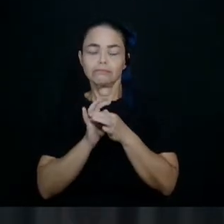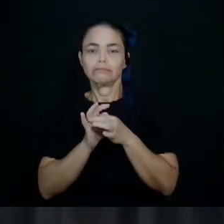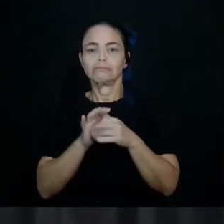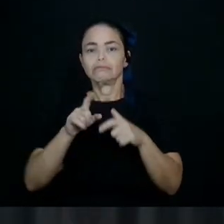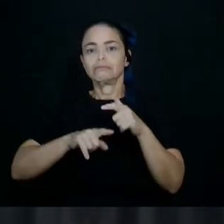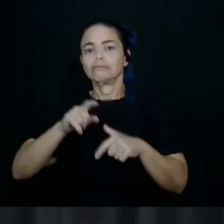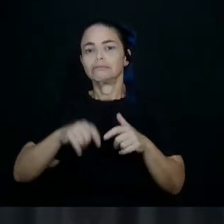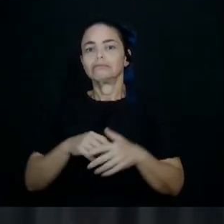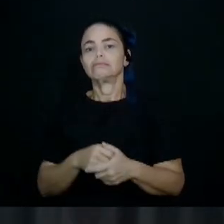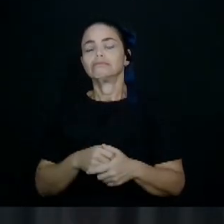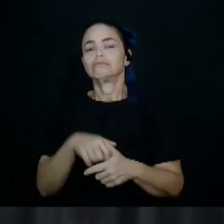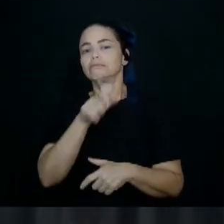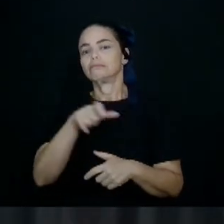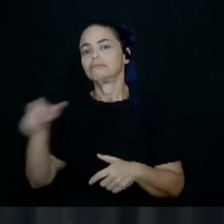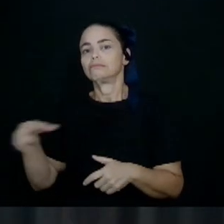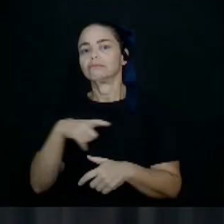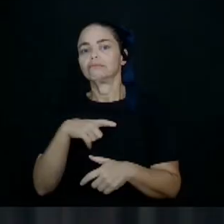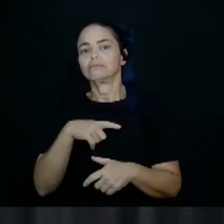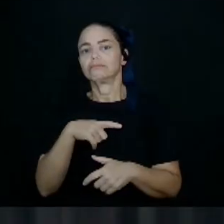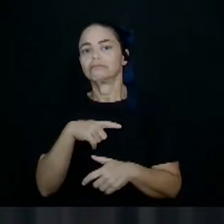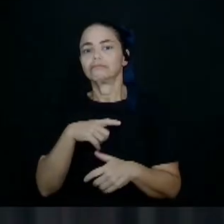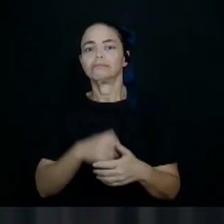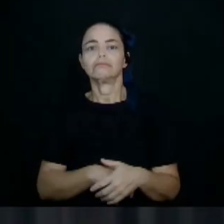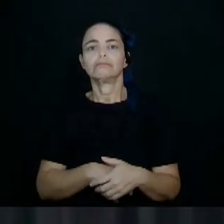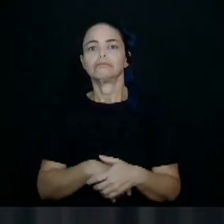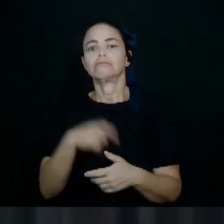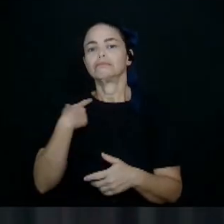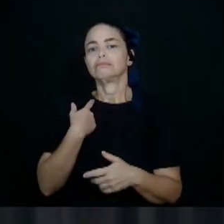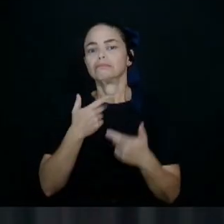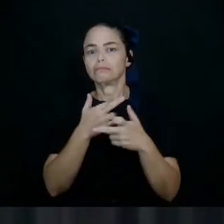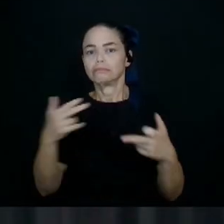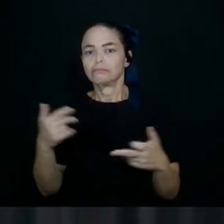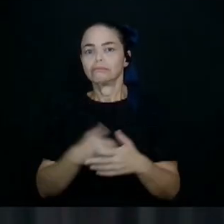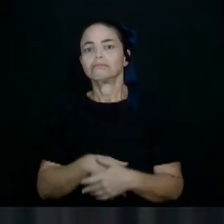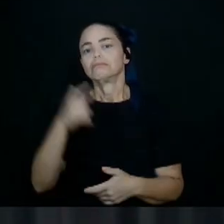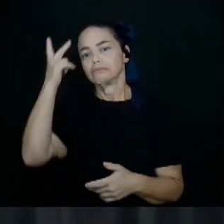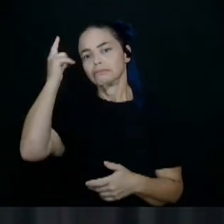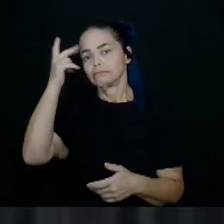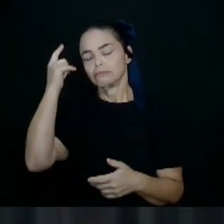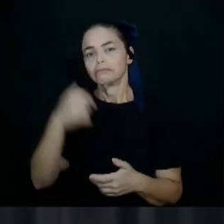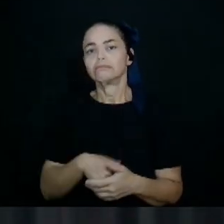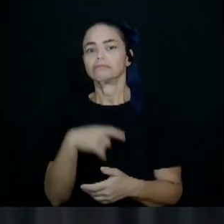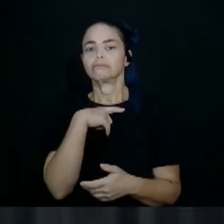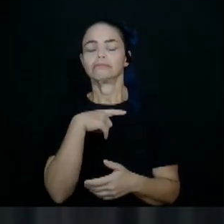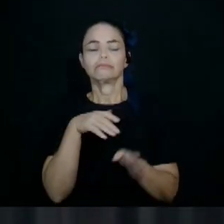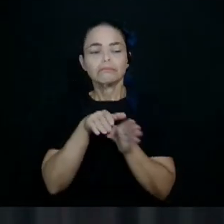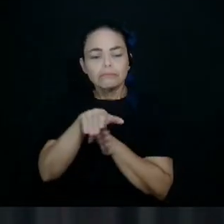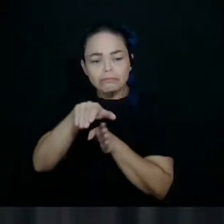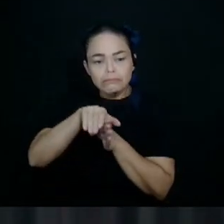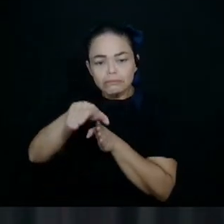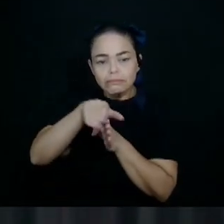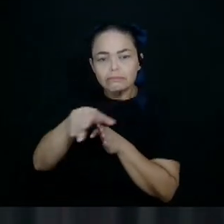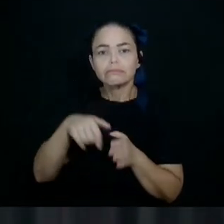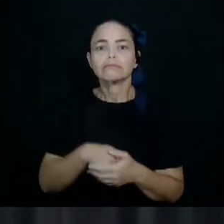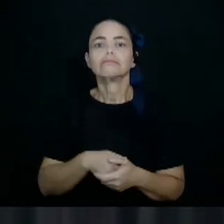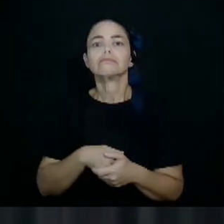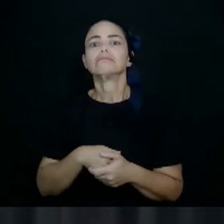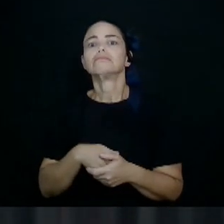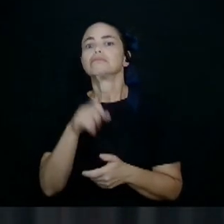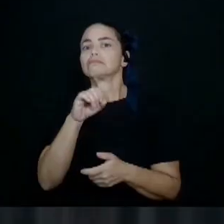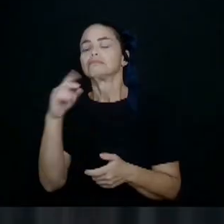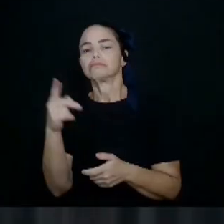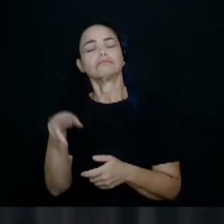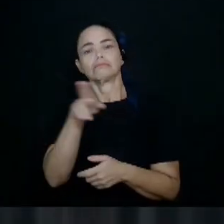com que essas pessoas retenham esses objetos. Uma das coisas que normalmente, né, a gente até orienta é, ok, você não usa mais